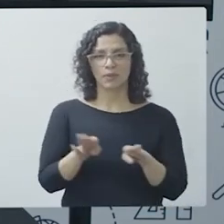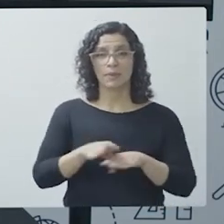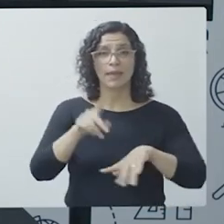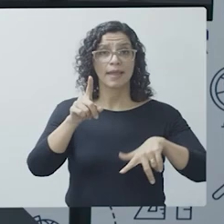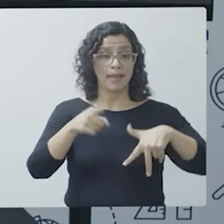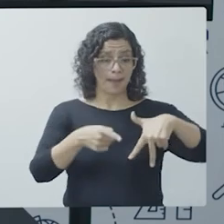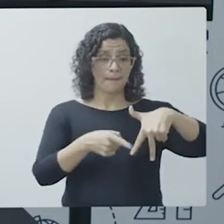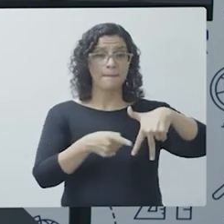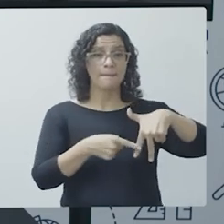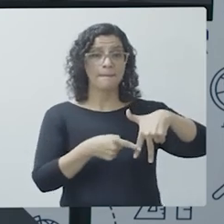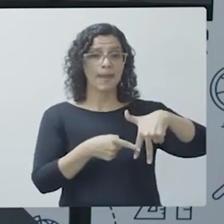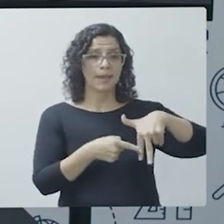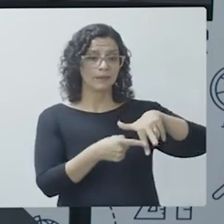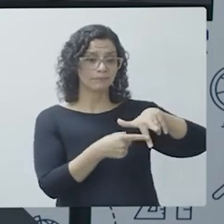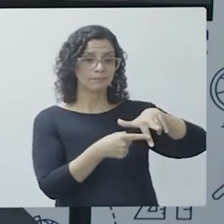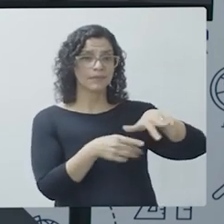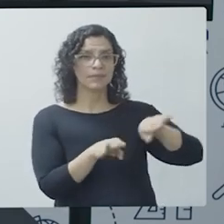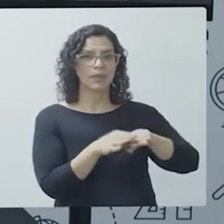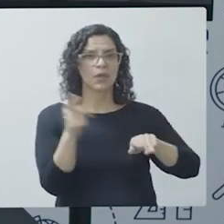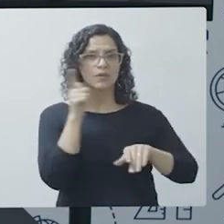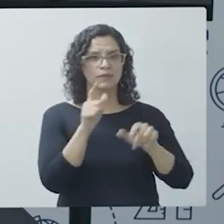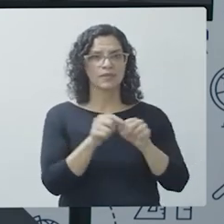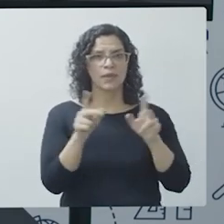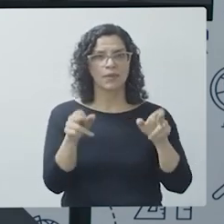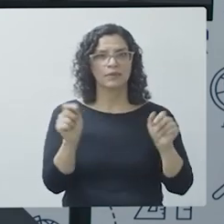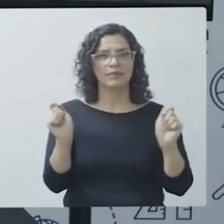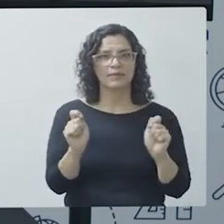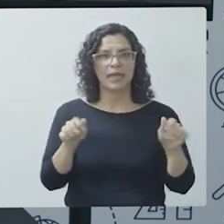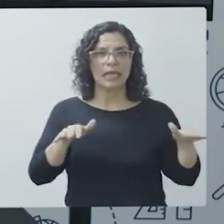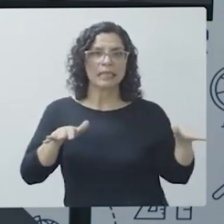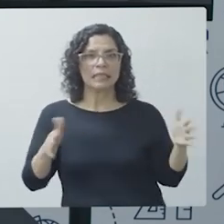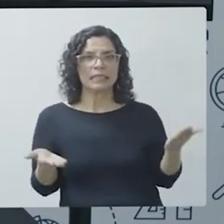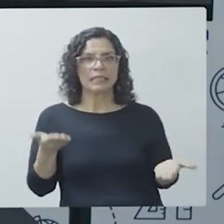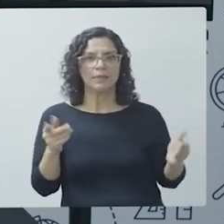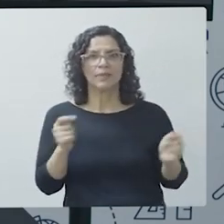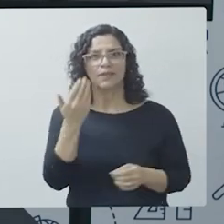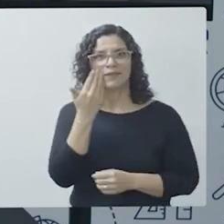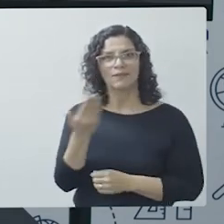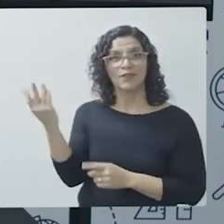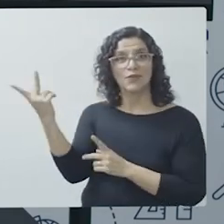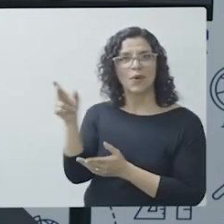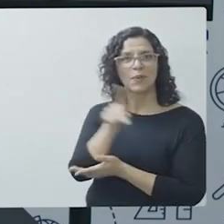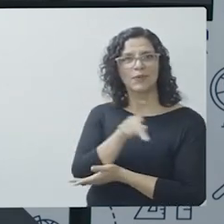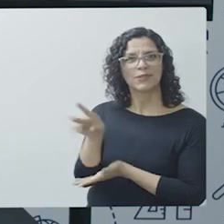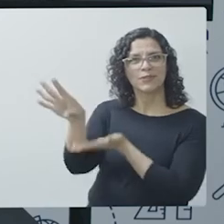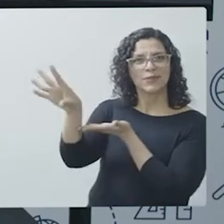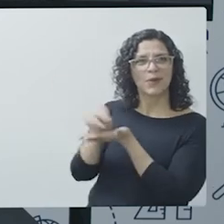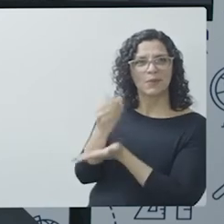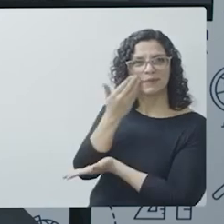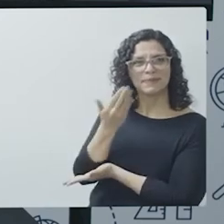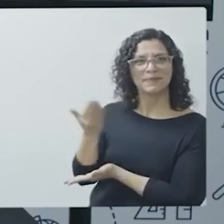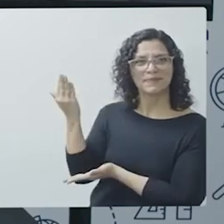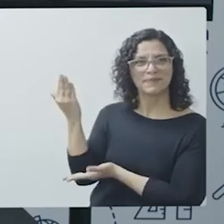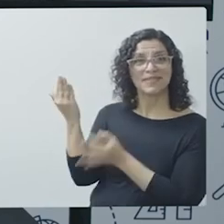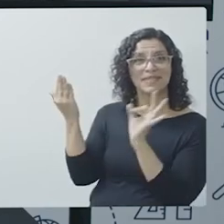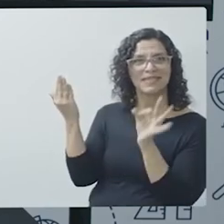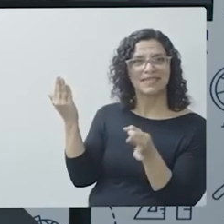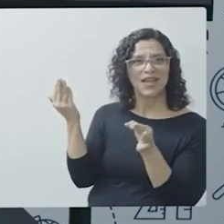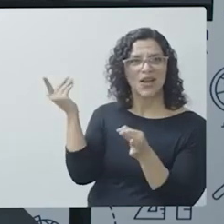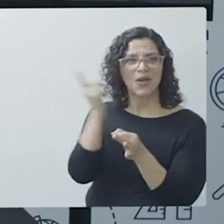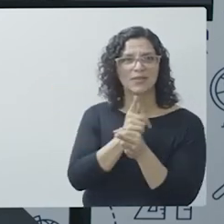e essa perna aqui, ó, levantado. Será que eu consigo fazer? Tem que ter equilíbrio.